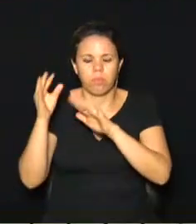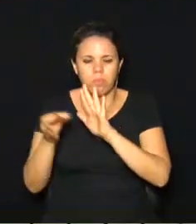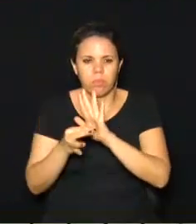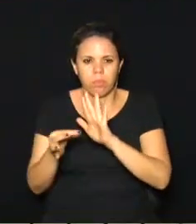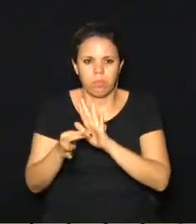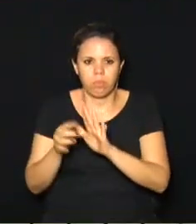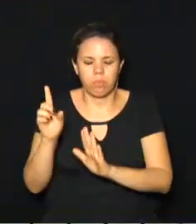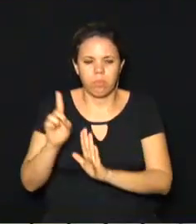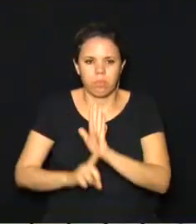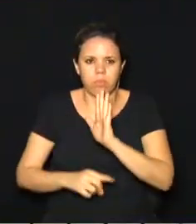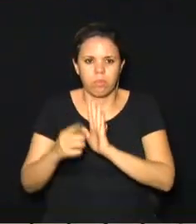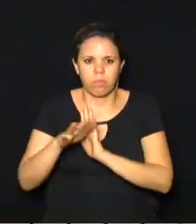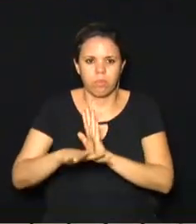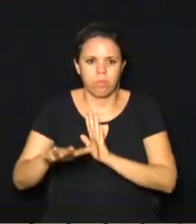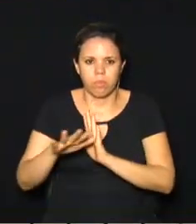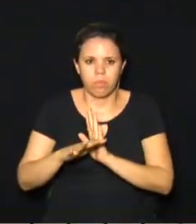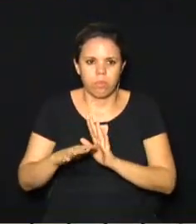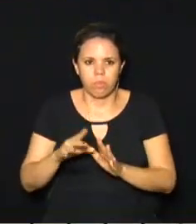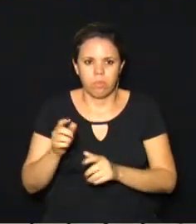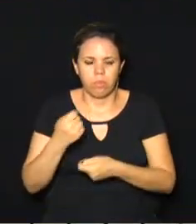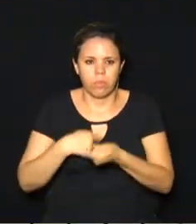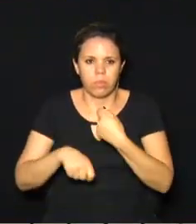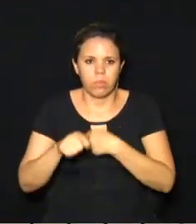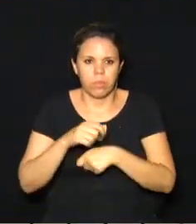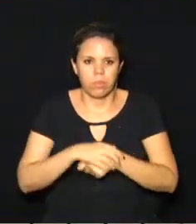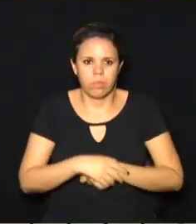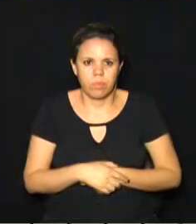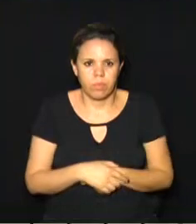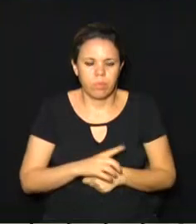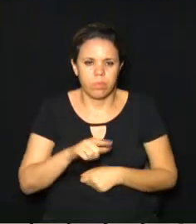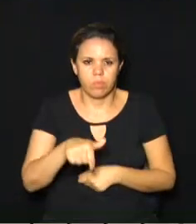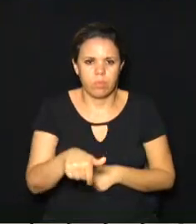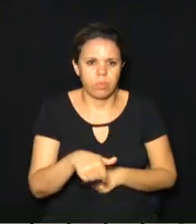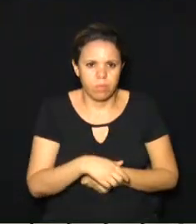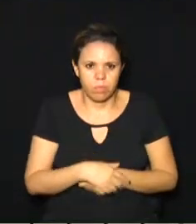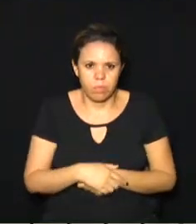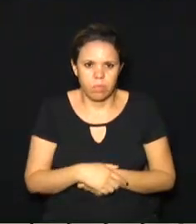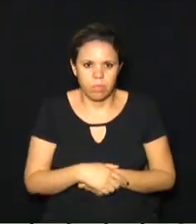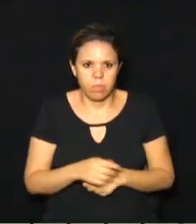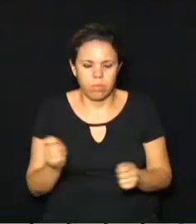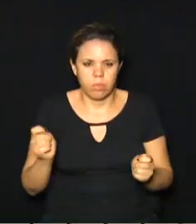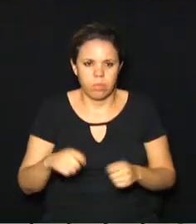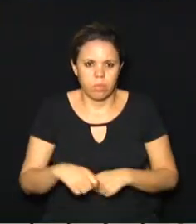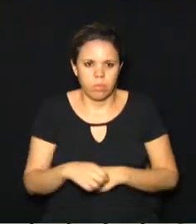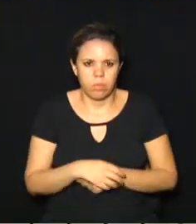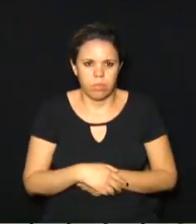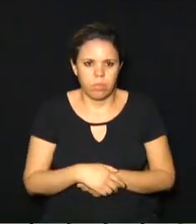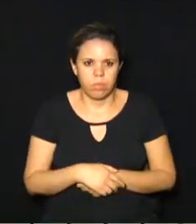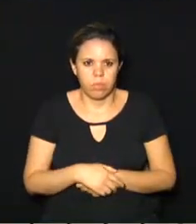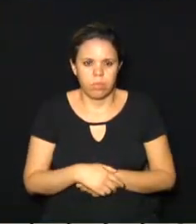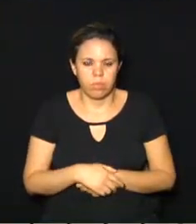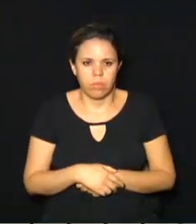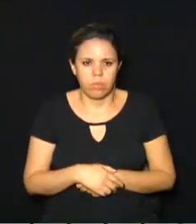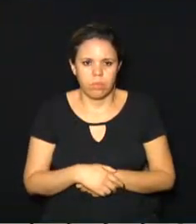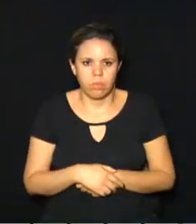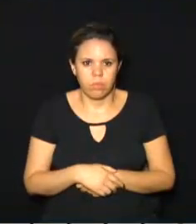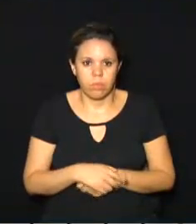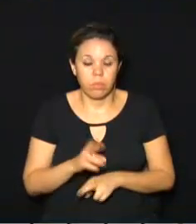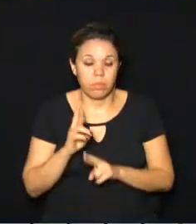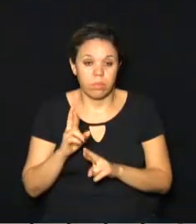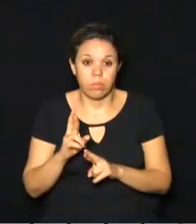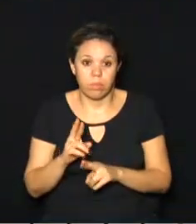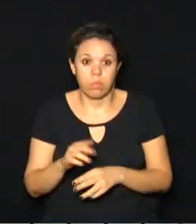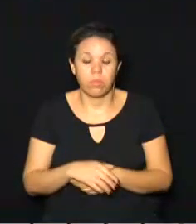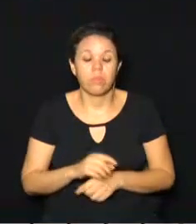inicialmente no campo do direito administrativo e depois possivelmente não, né? A gente espera que não,